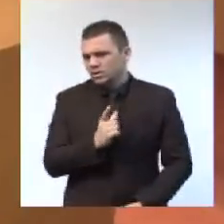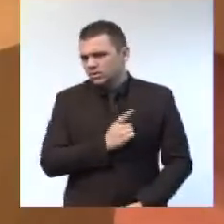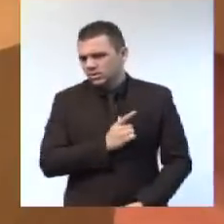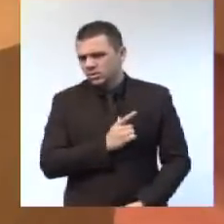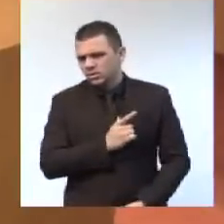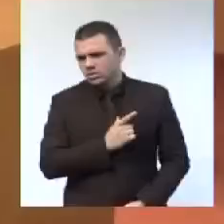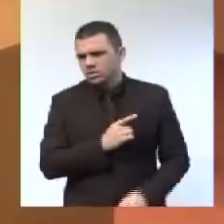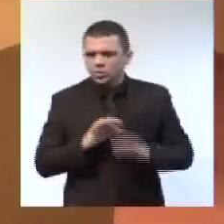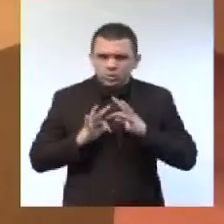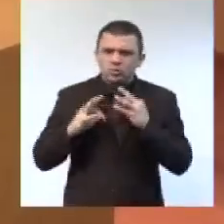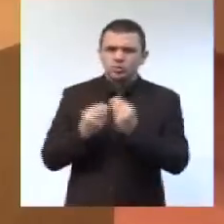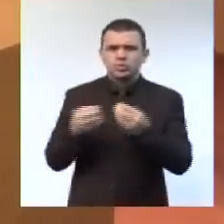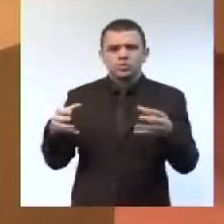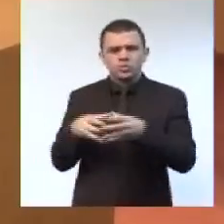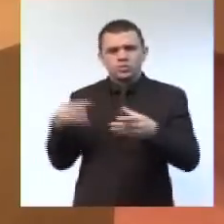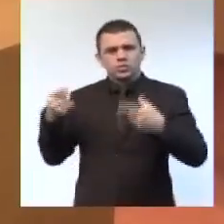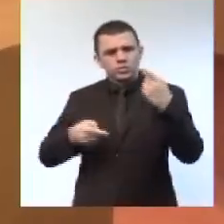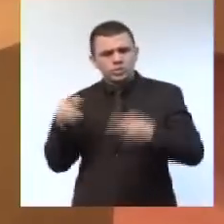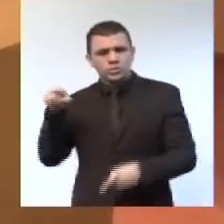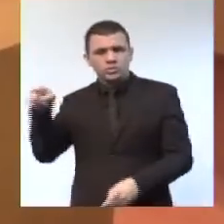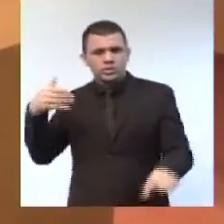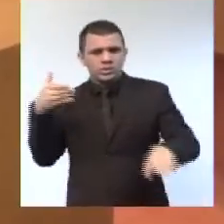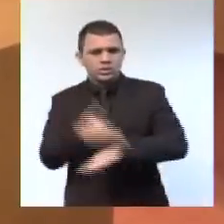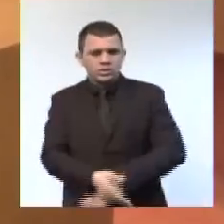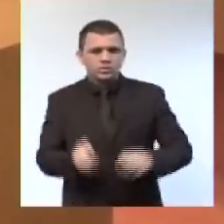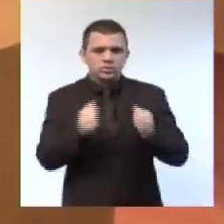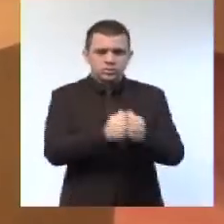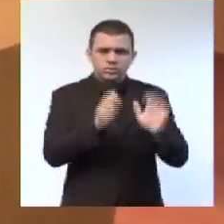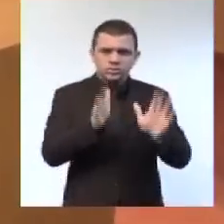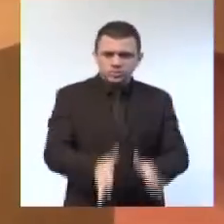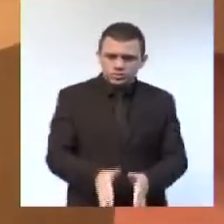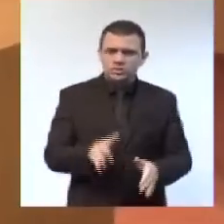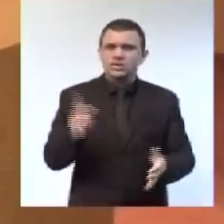grupos políticos da qual ele participou estão errados?